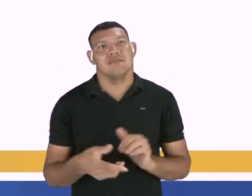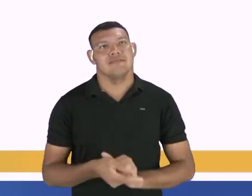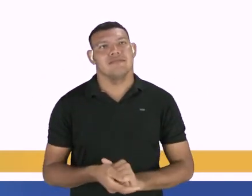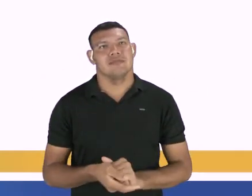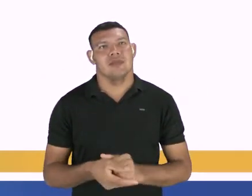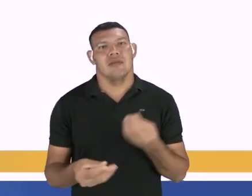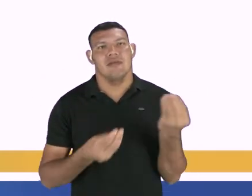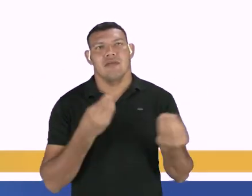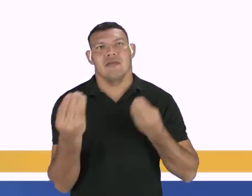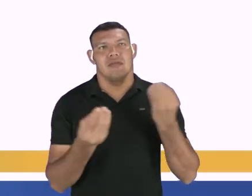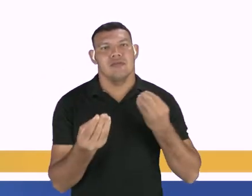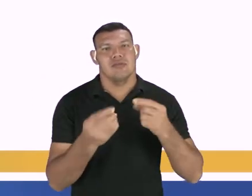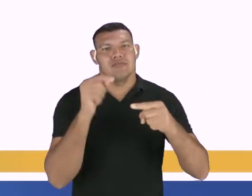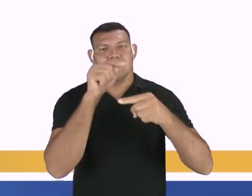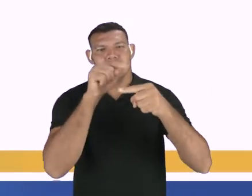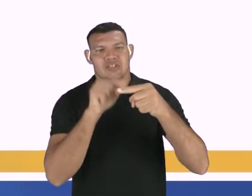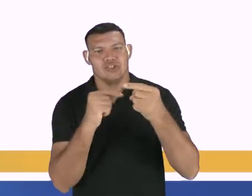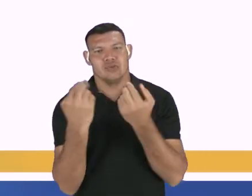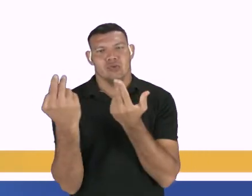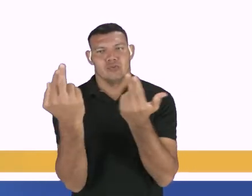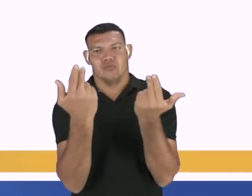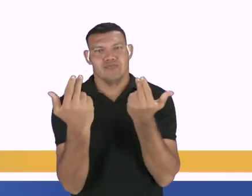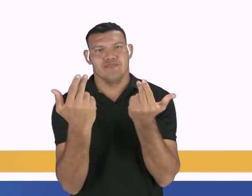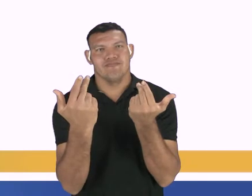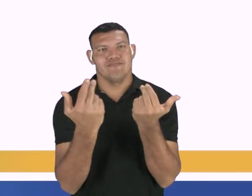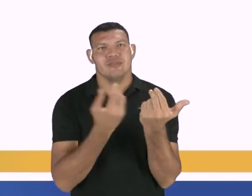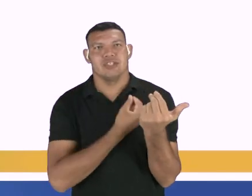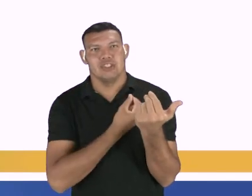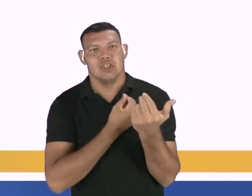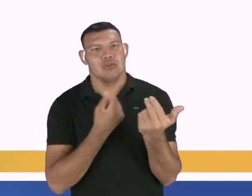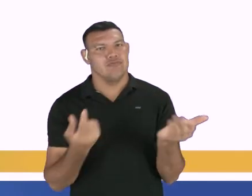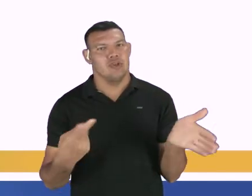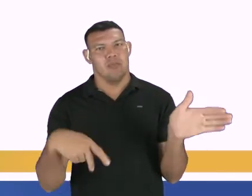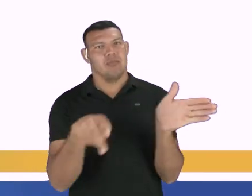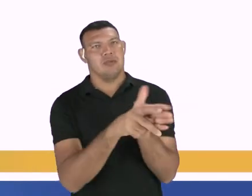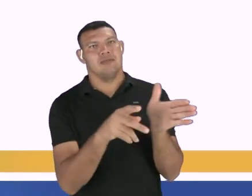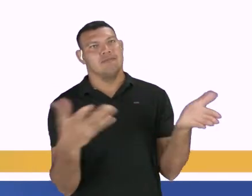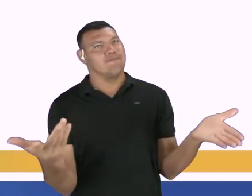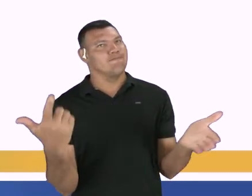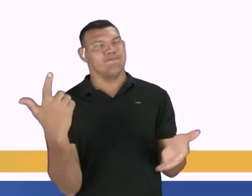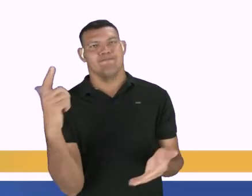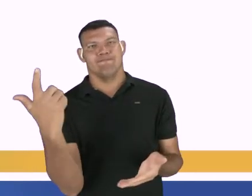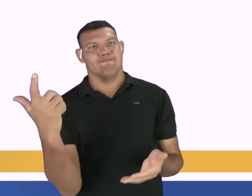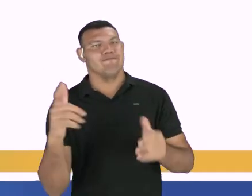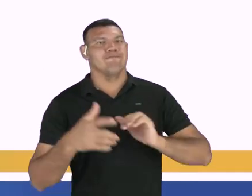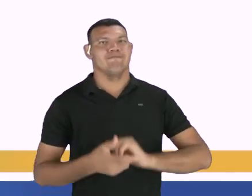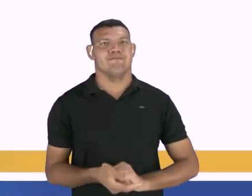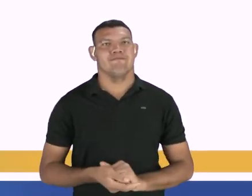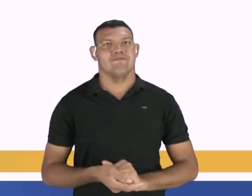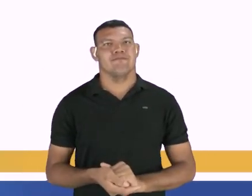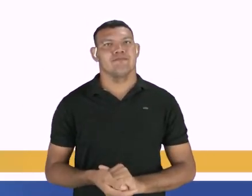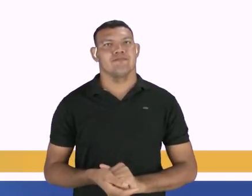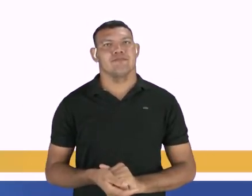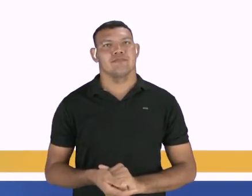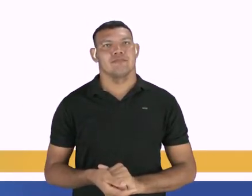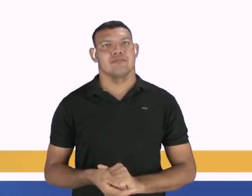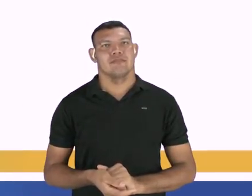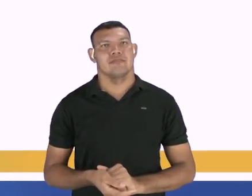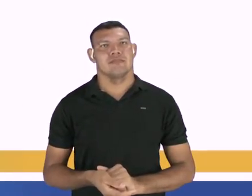Porque não existe nenhum número que eu possa estar dividindo o 10 e o 21 ao mesmo tempo. Portanto, não tem como simplificar.